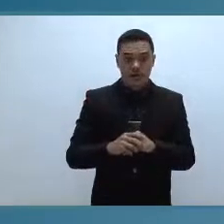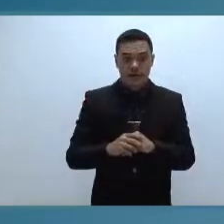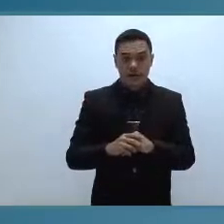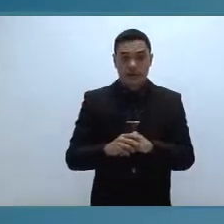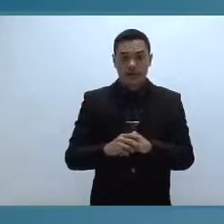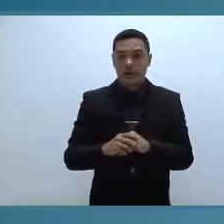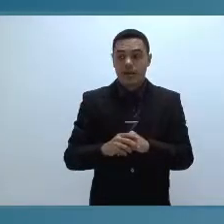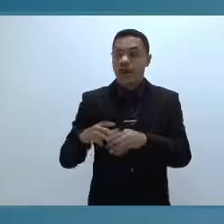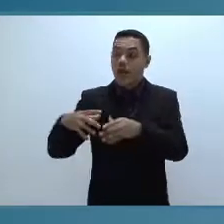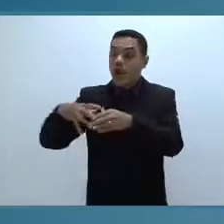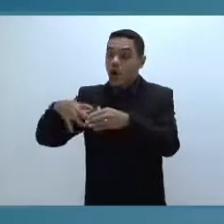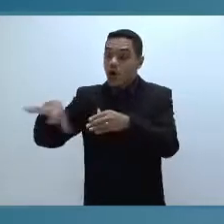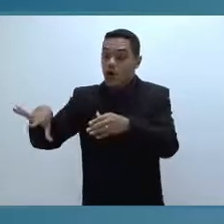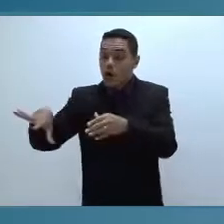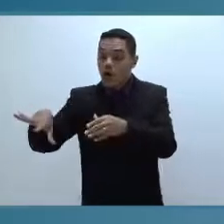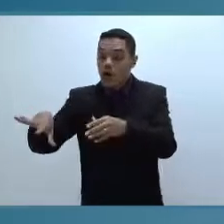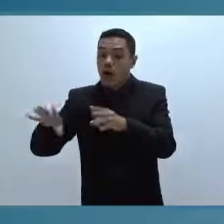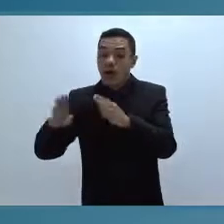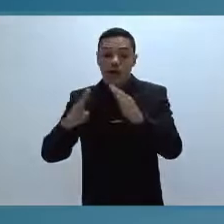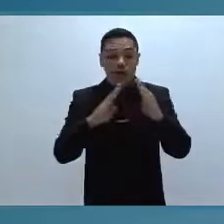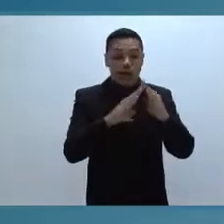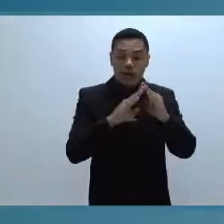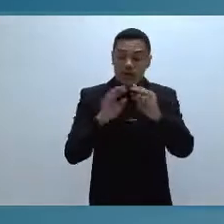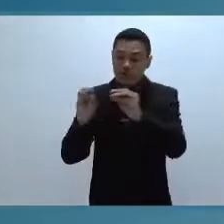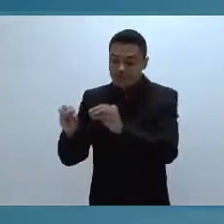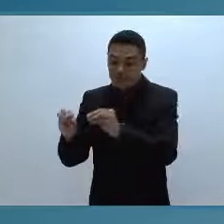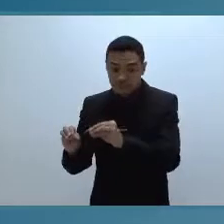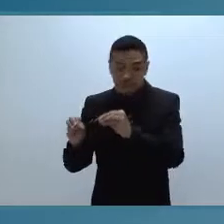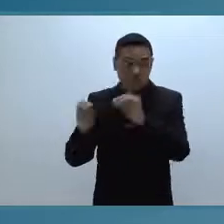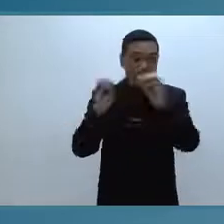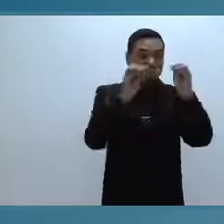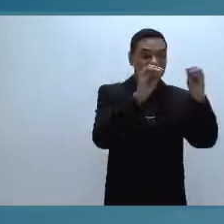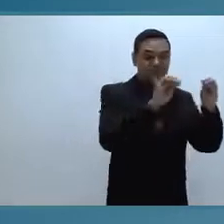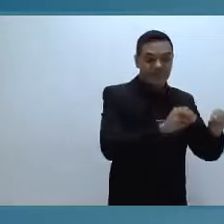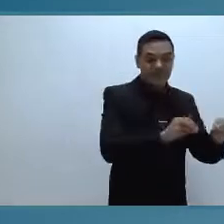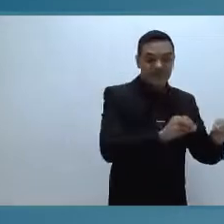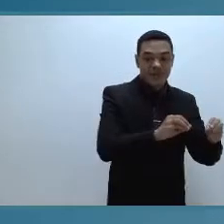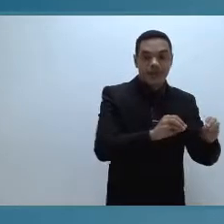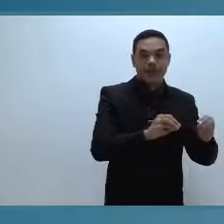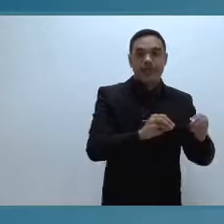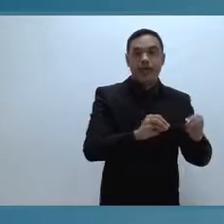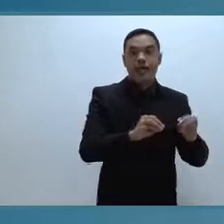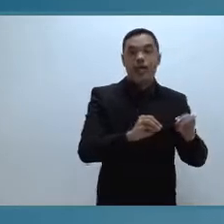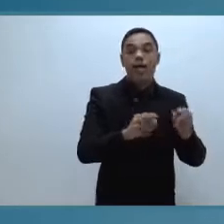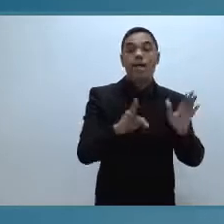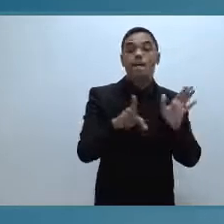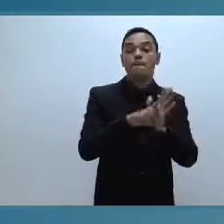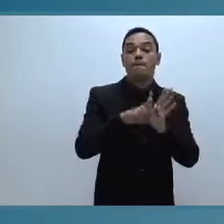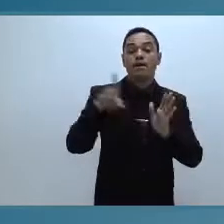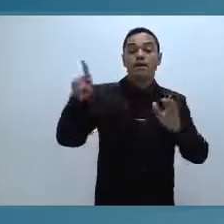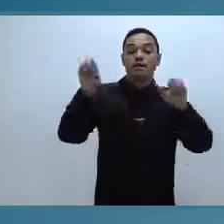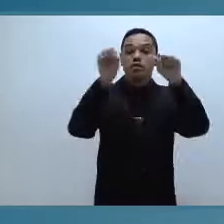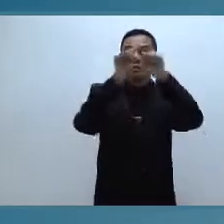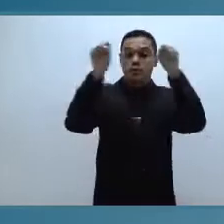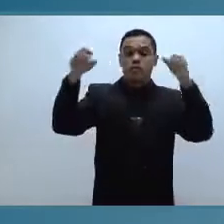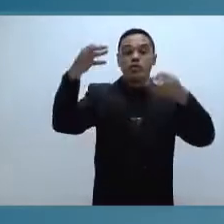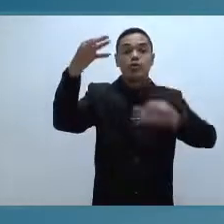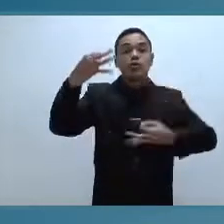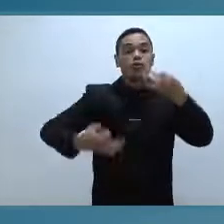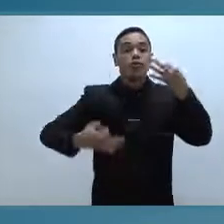da comarca ou região judiciária caberá ao Tribunal de Justiça do Estado do Pará em sua formação